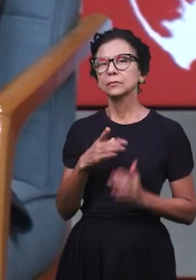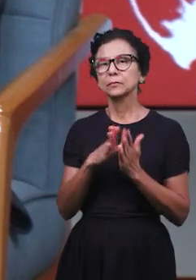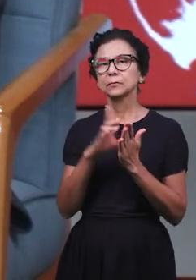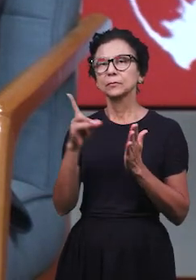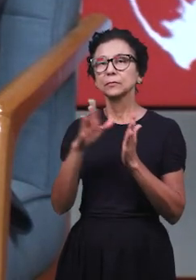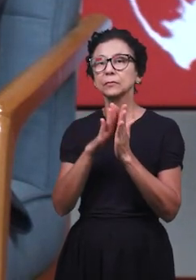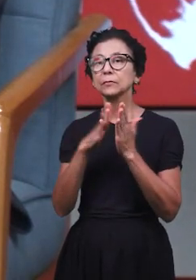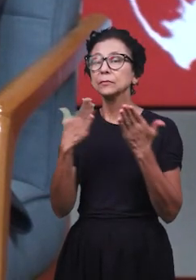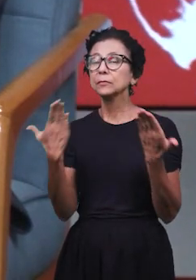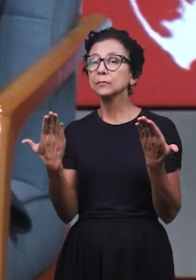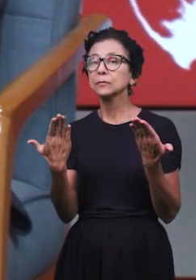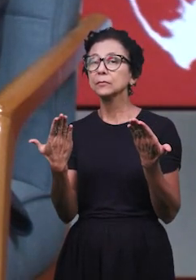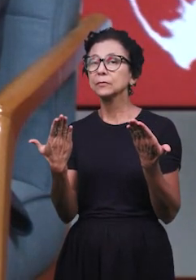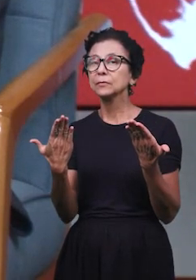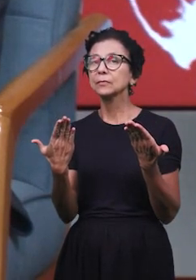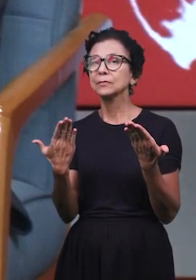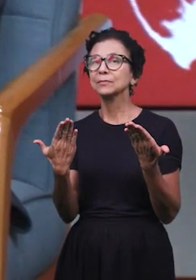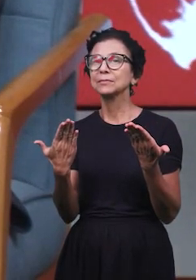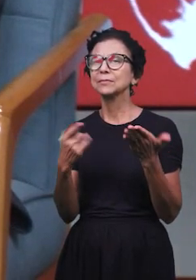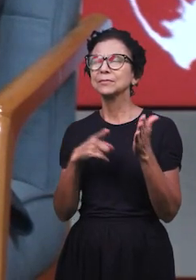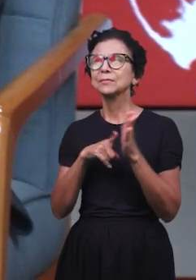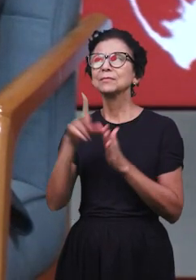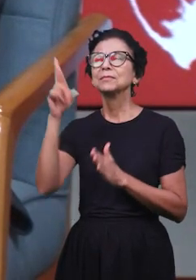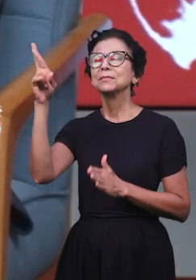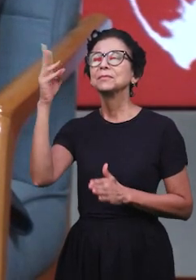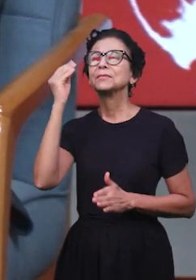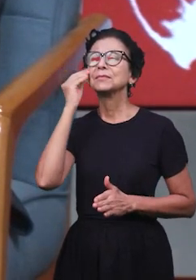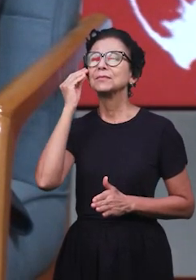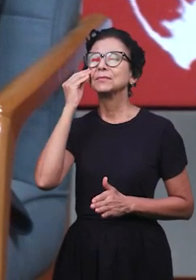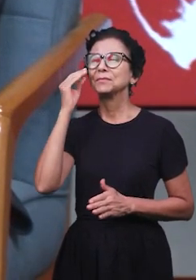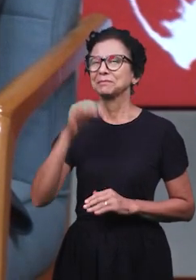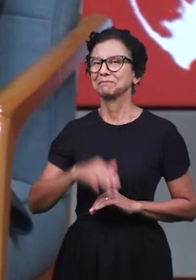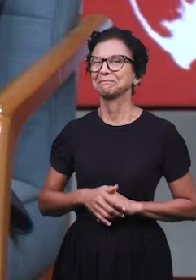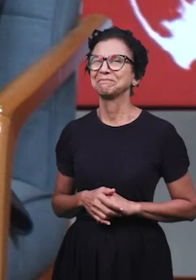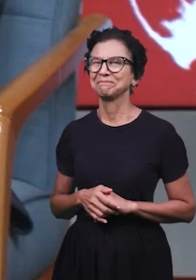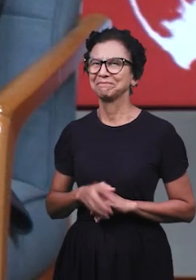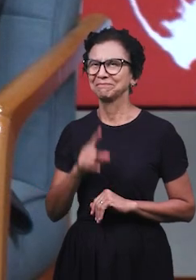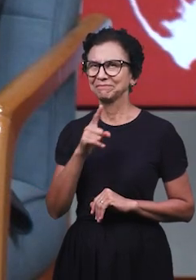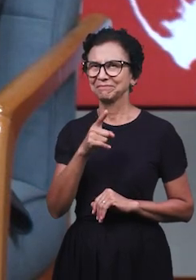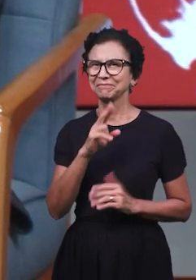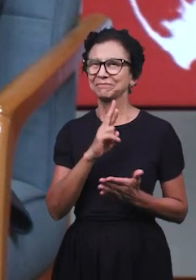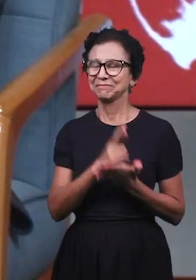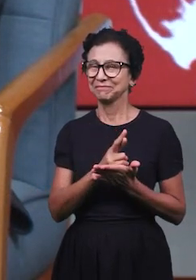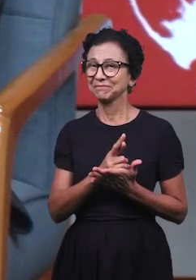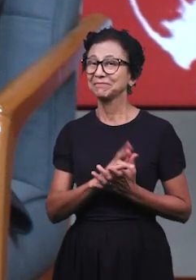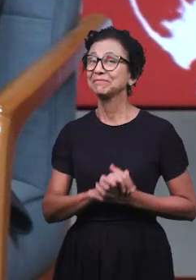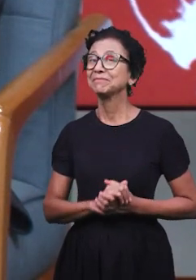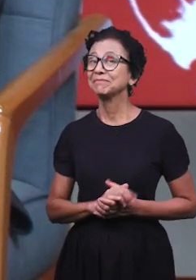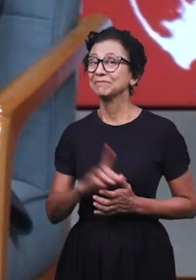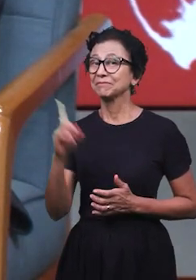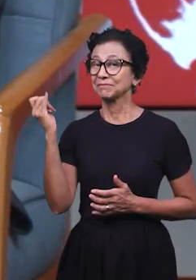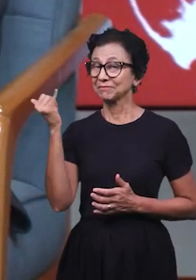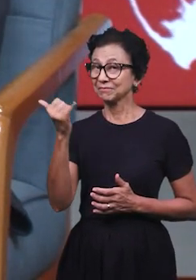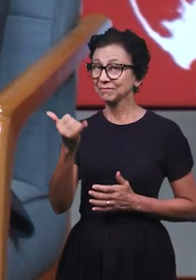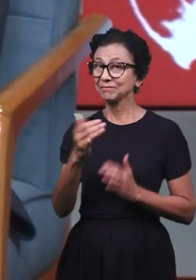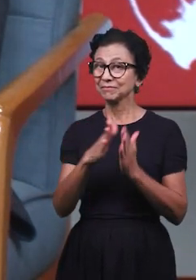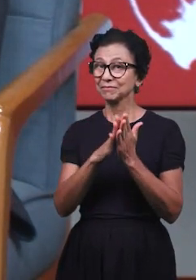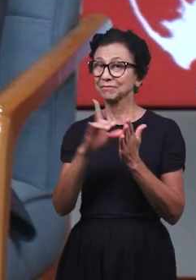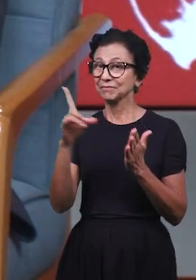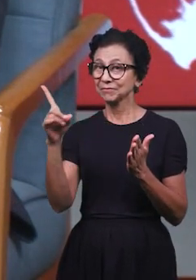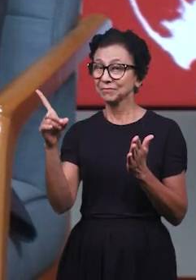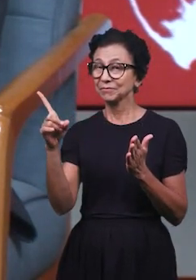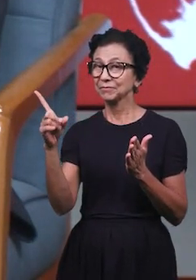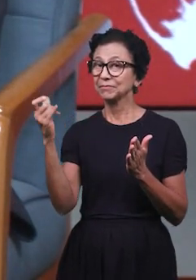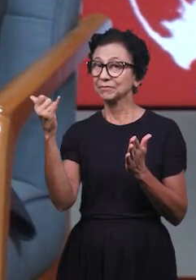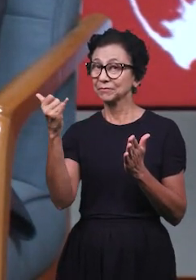palavra, pergunte ao Senhor, tenta uma experiência para você ver o que vai acontecer. Deus fala pela palavra. E quando